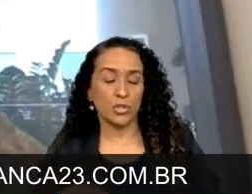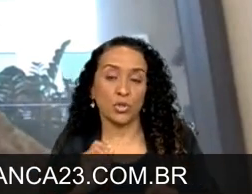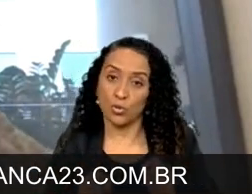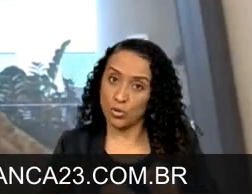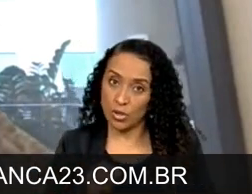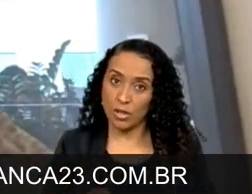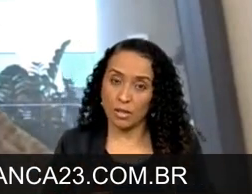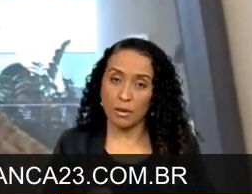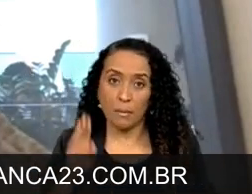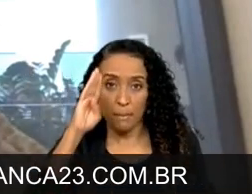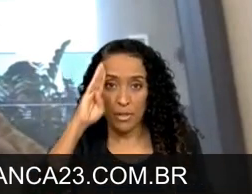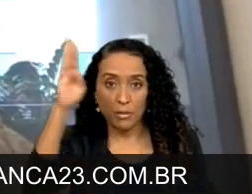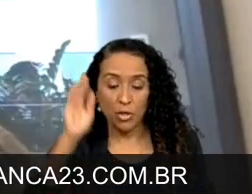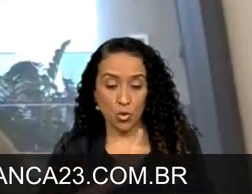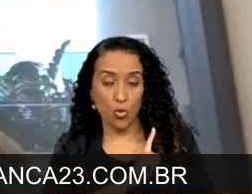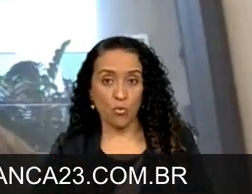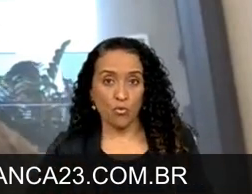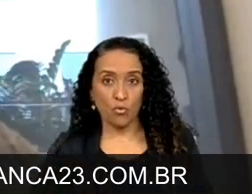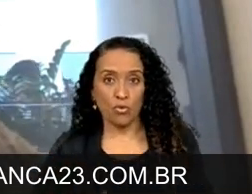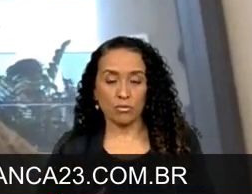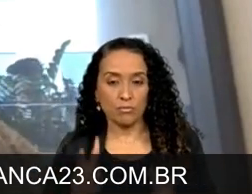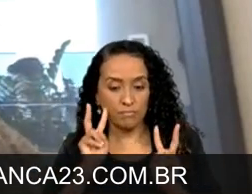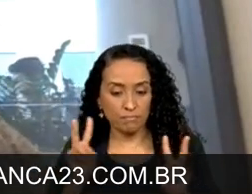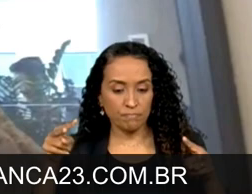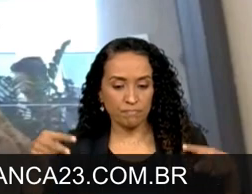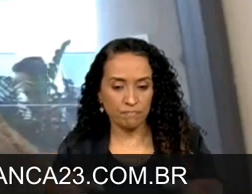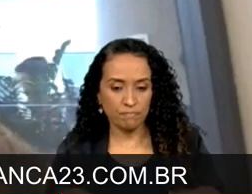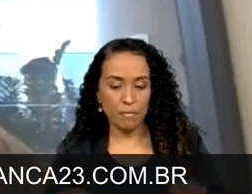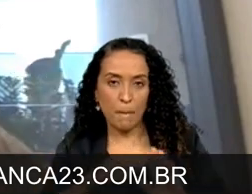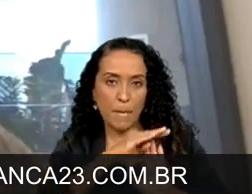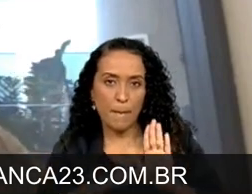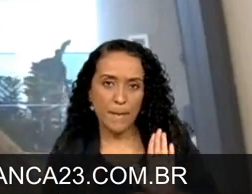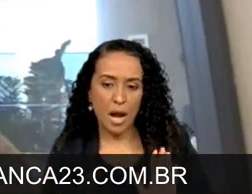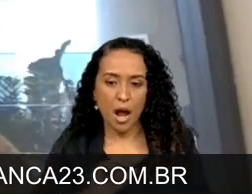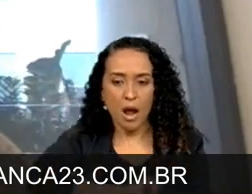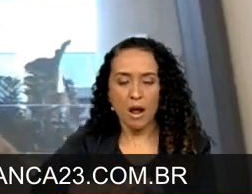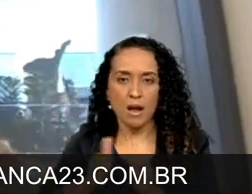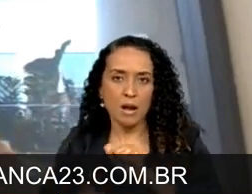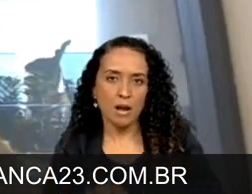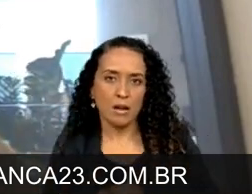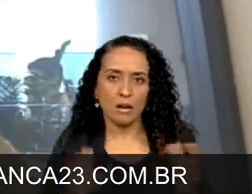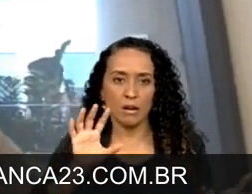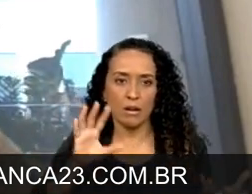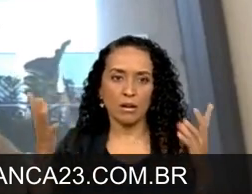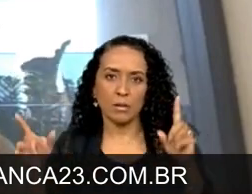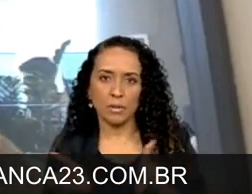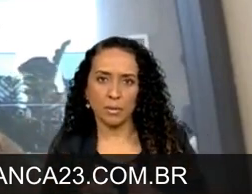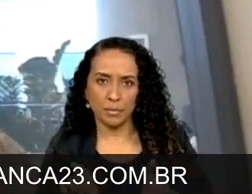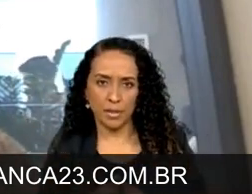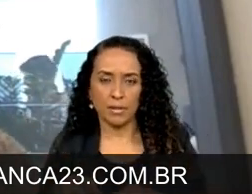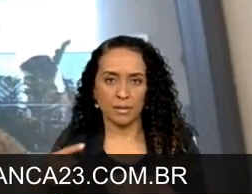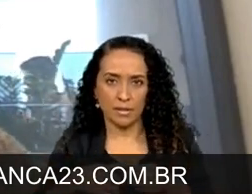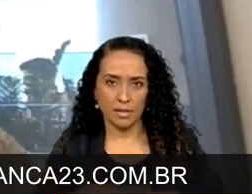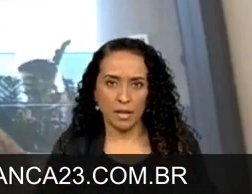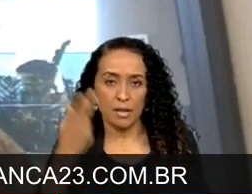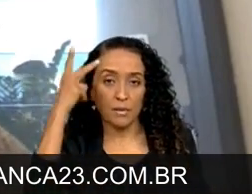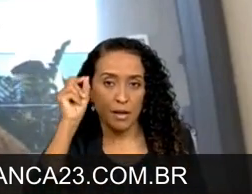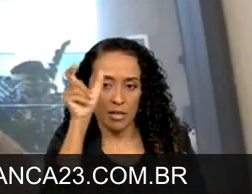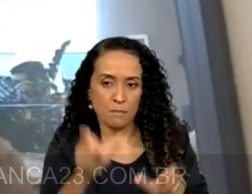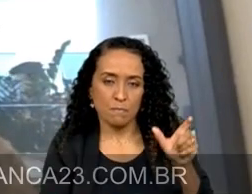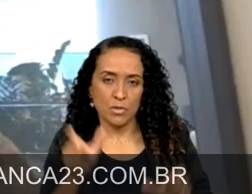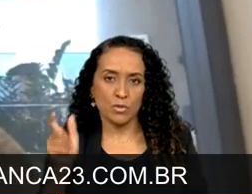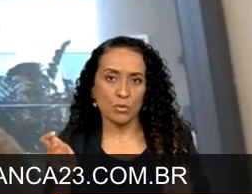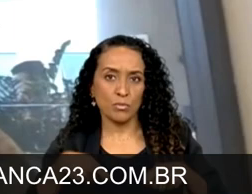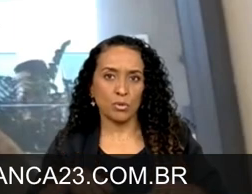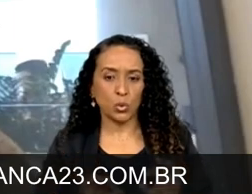necessário, principalmente o governo, olhar para os planos de adaptação, para os planos climáticos da cidade, para que as pessoas possam